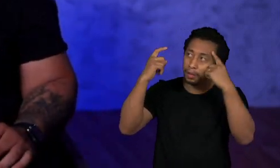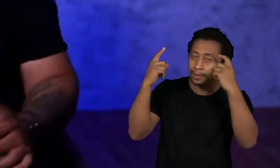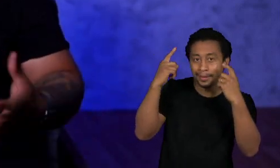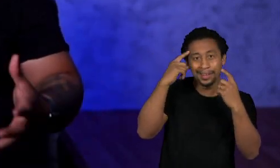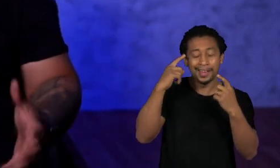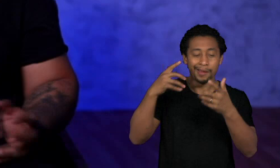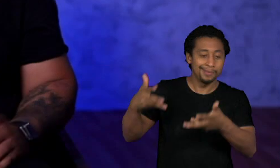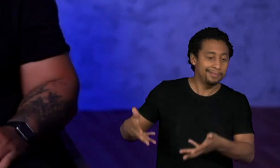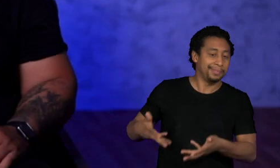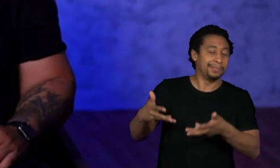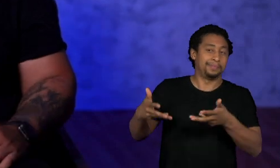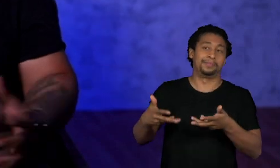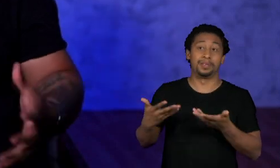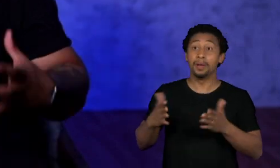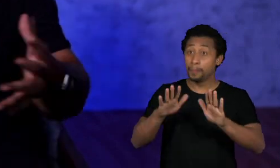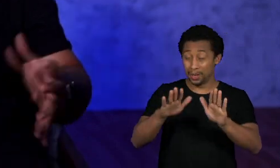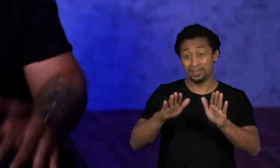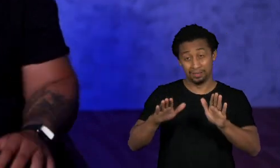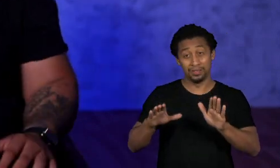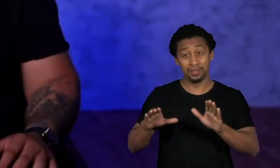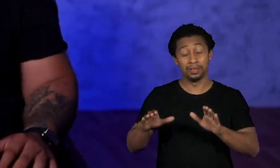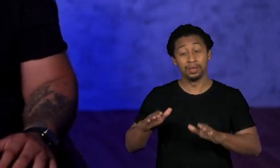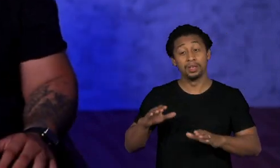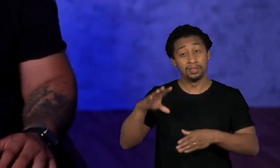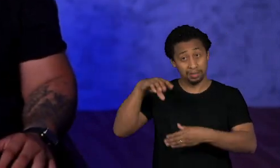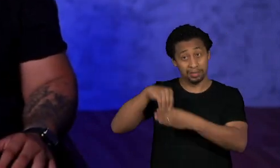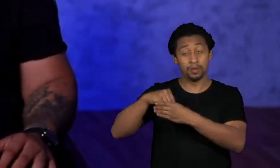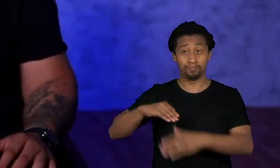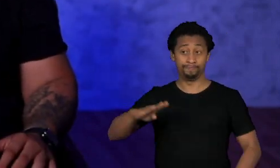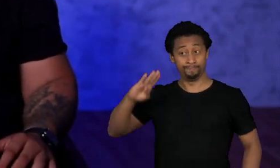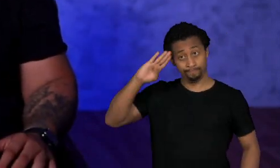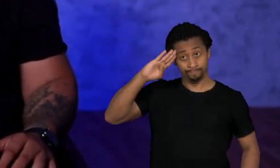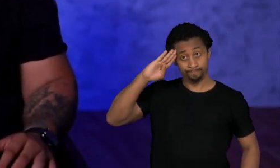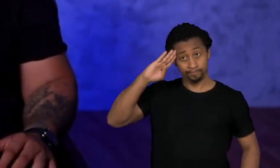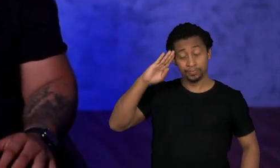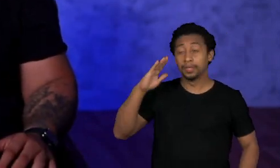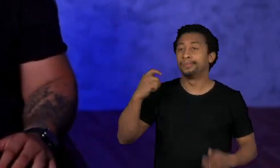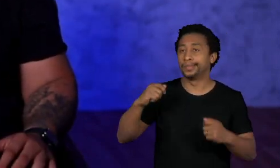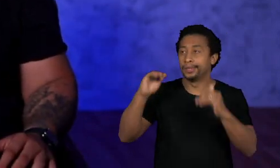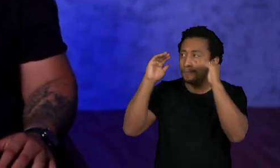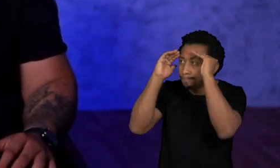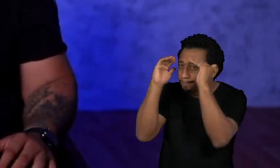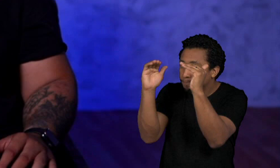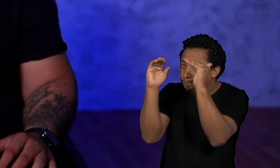é estimulado a obedecer ordens e cumprir o seu papel ali com uma